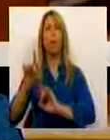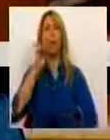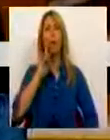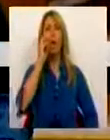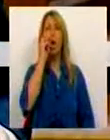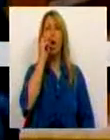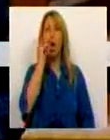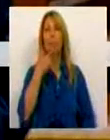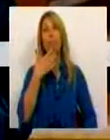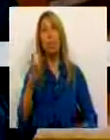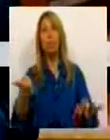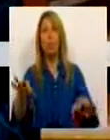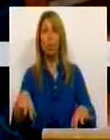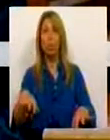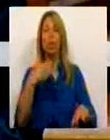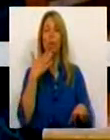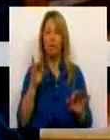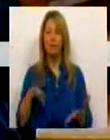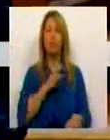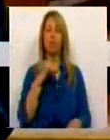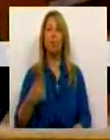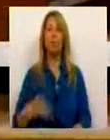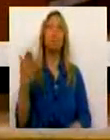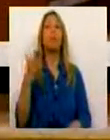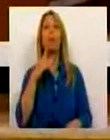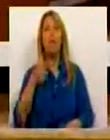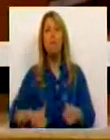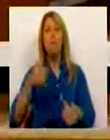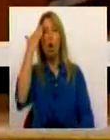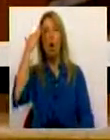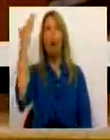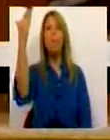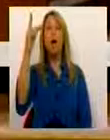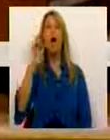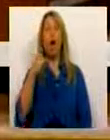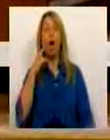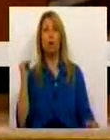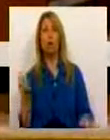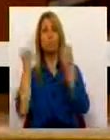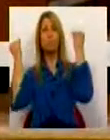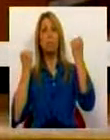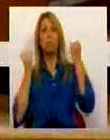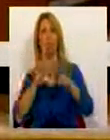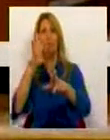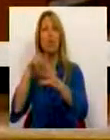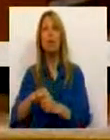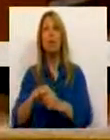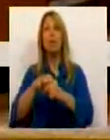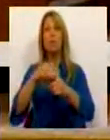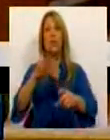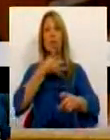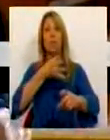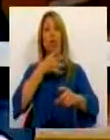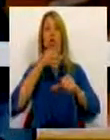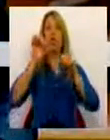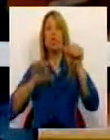homens que os imaginaram, para concluir, deputado, vou terminar, Sr. Presidente, a melhor homenagem é recusar a absorção do discurso dos seus detratores